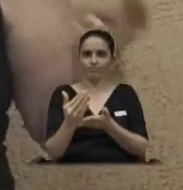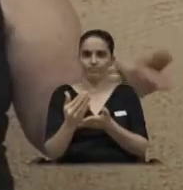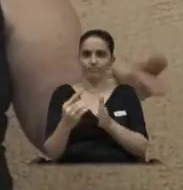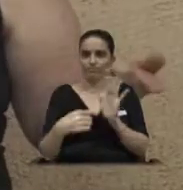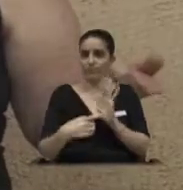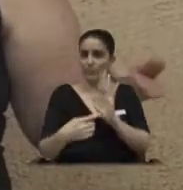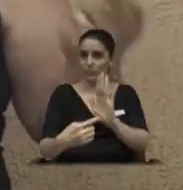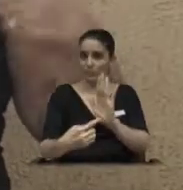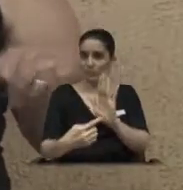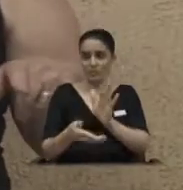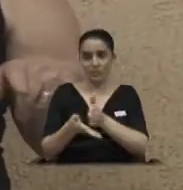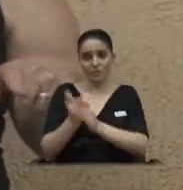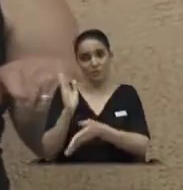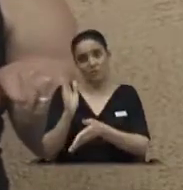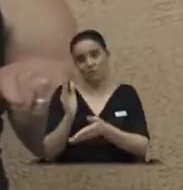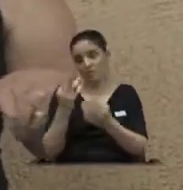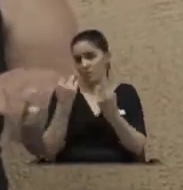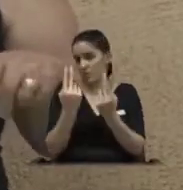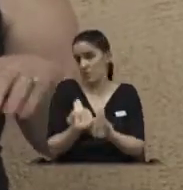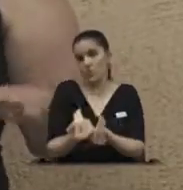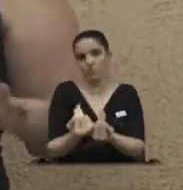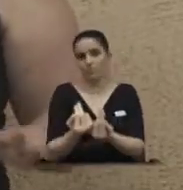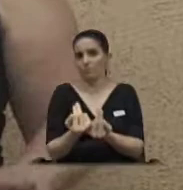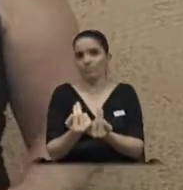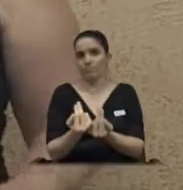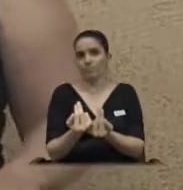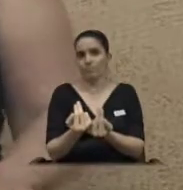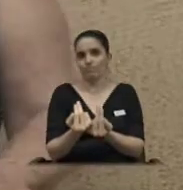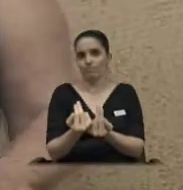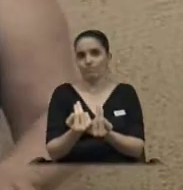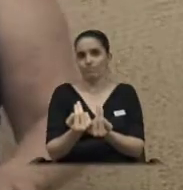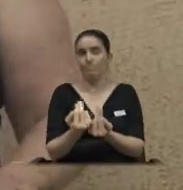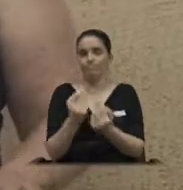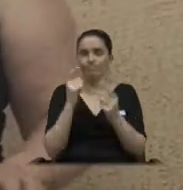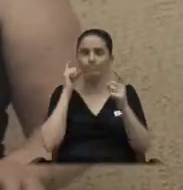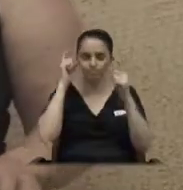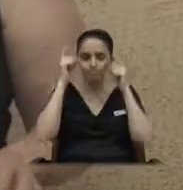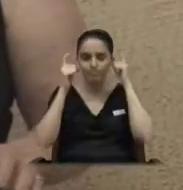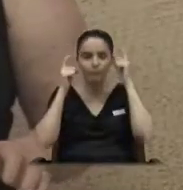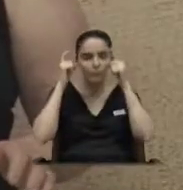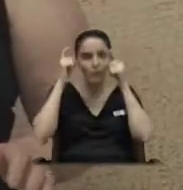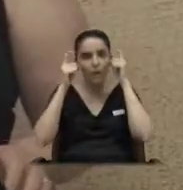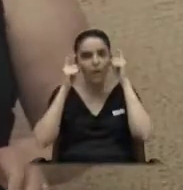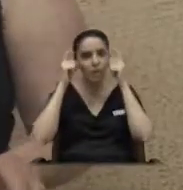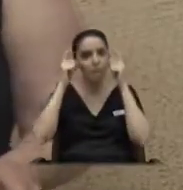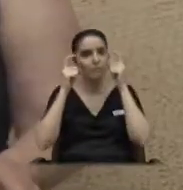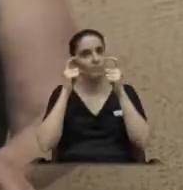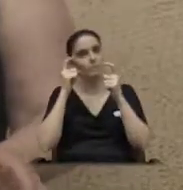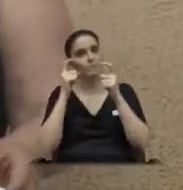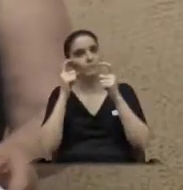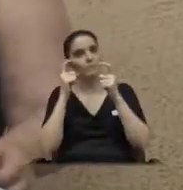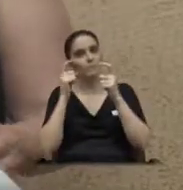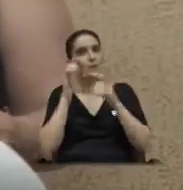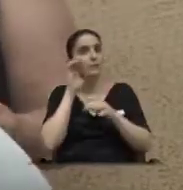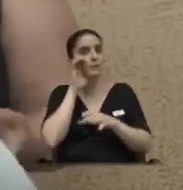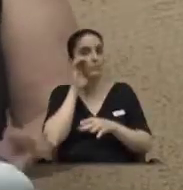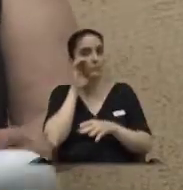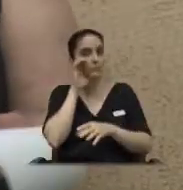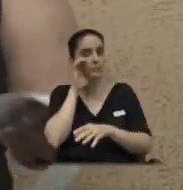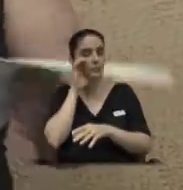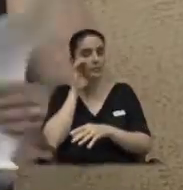nós vamos sair daqui da forma que nós entramos. E isso é muito preocupante. Então, eu espero realmente